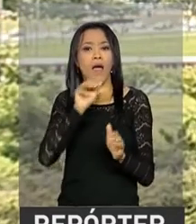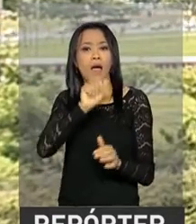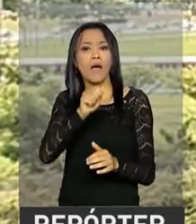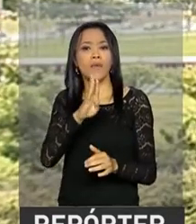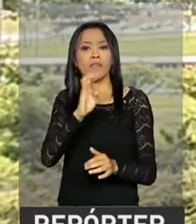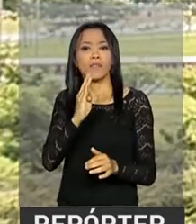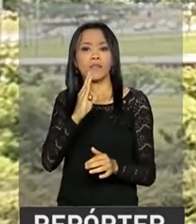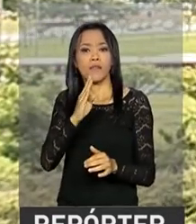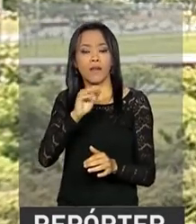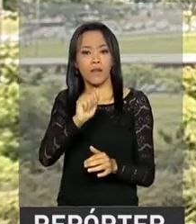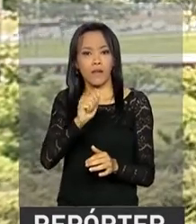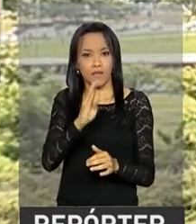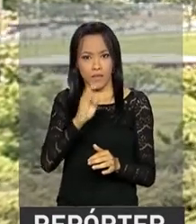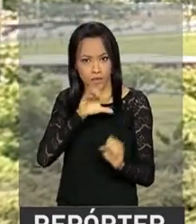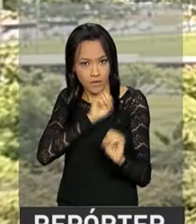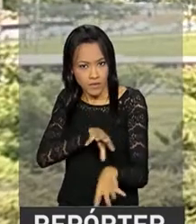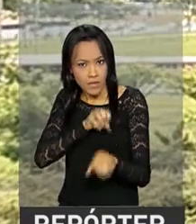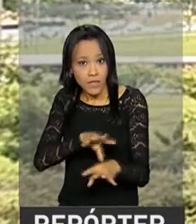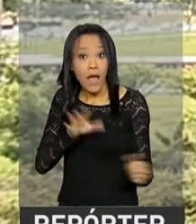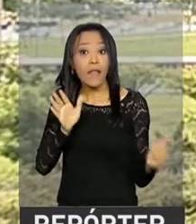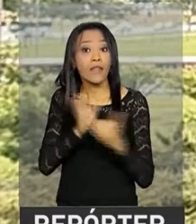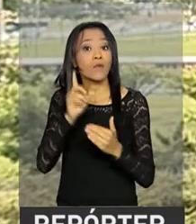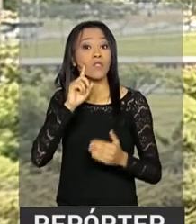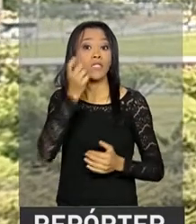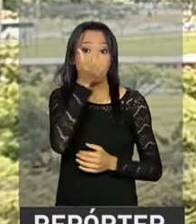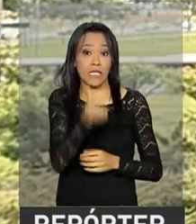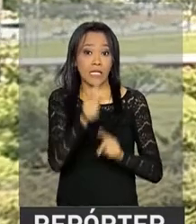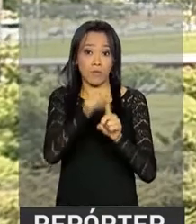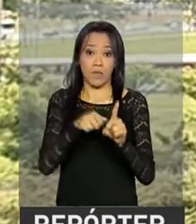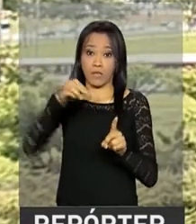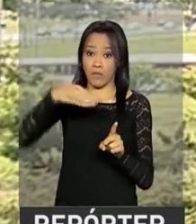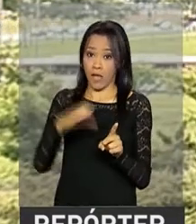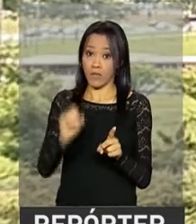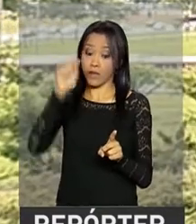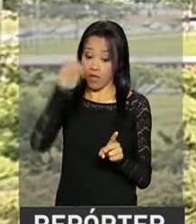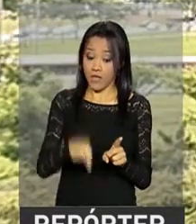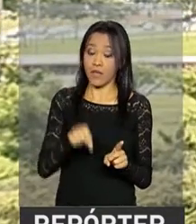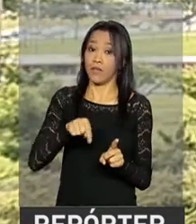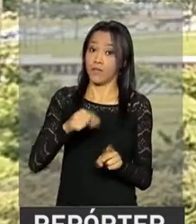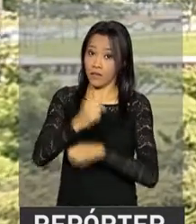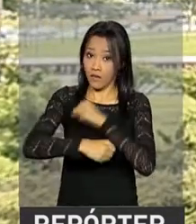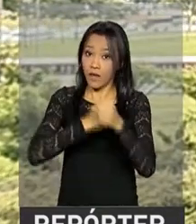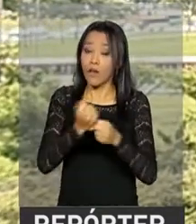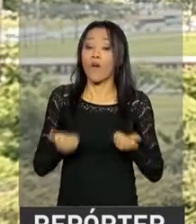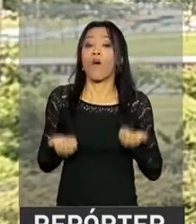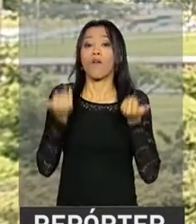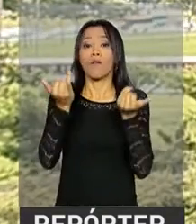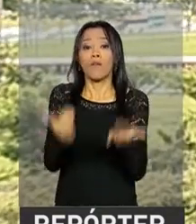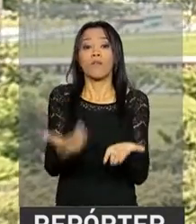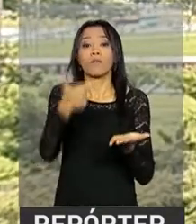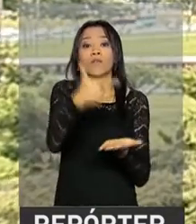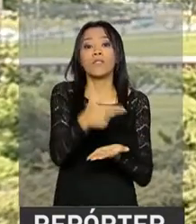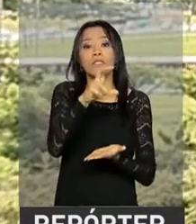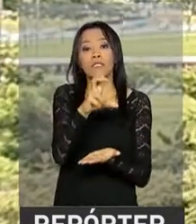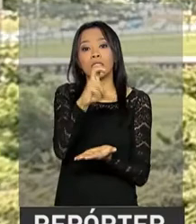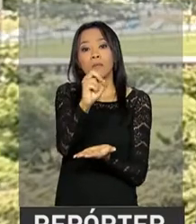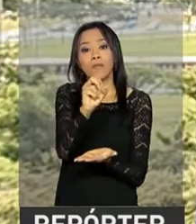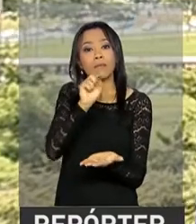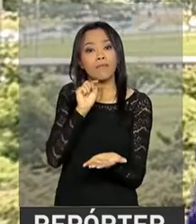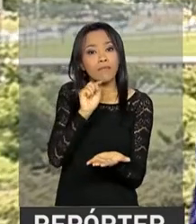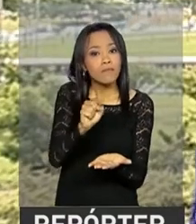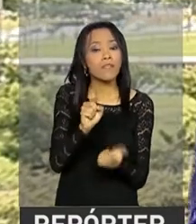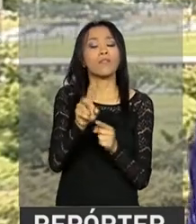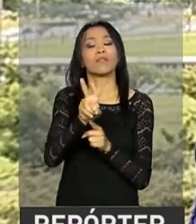até o próximo dia 6 de março. Devem ser ofertadas esse ano 250 mil vagas